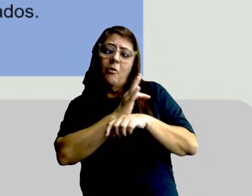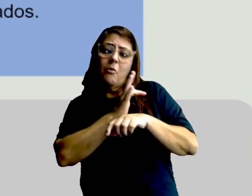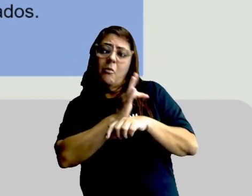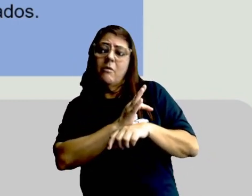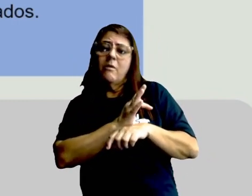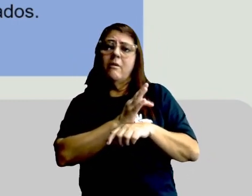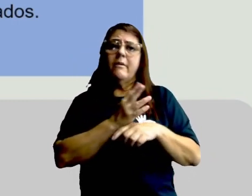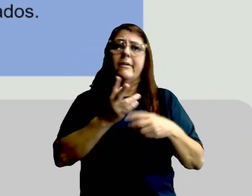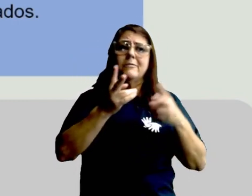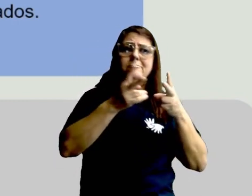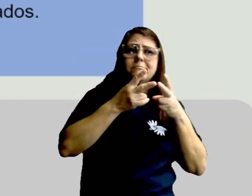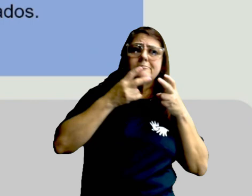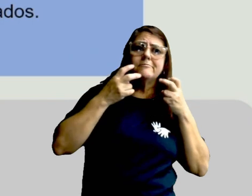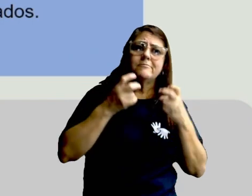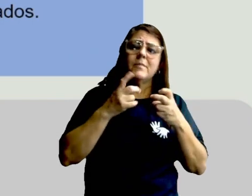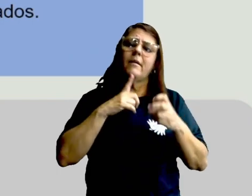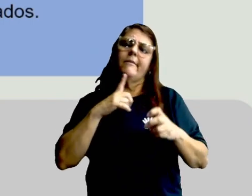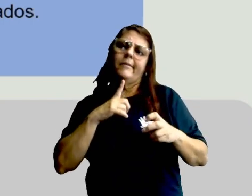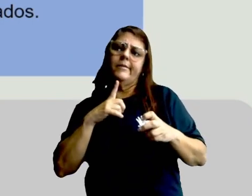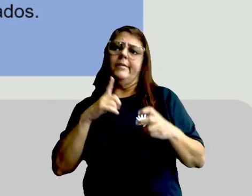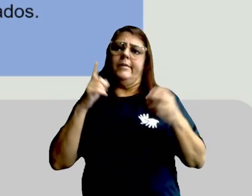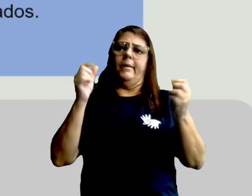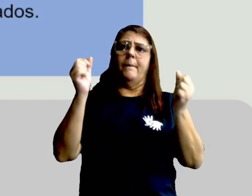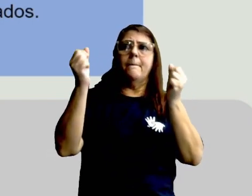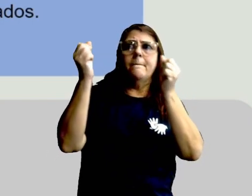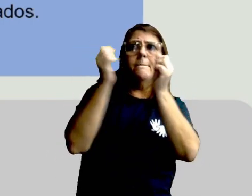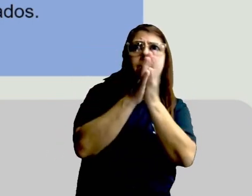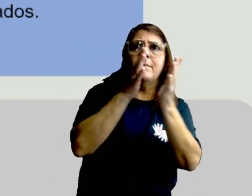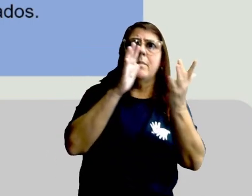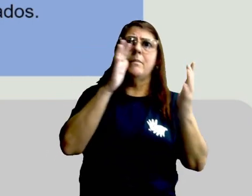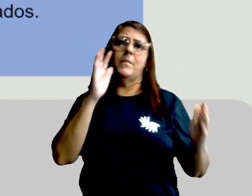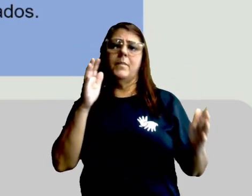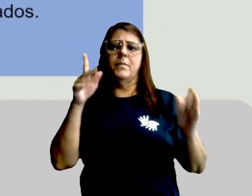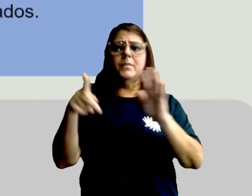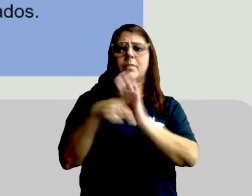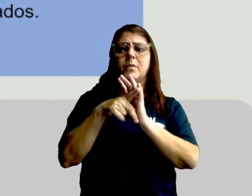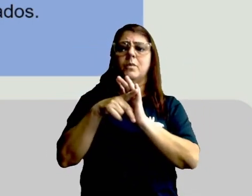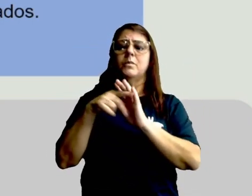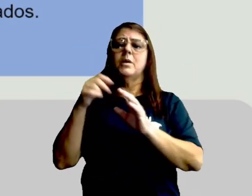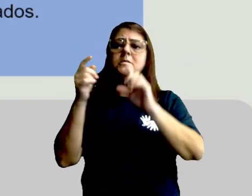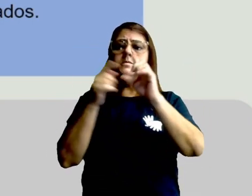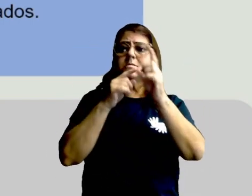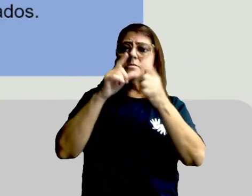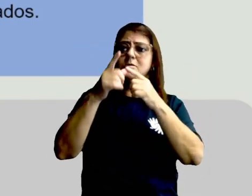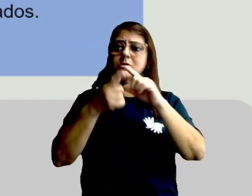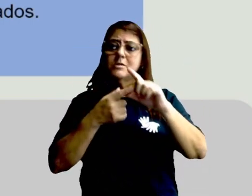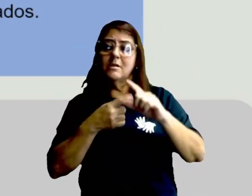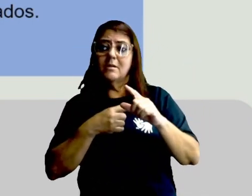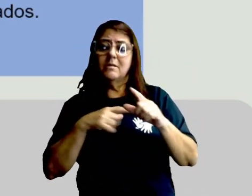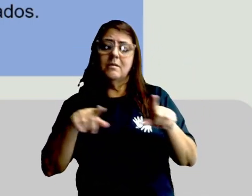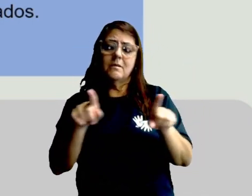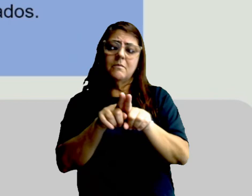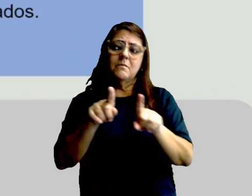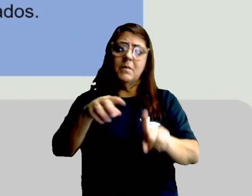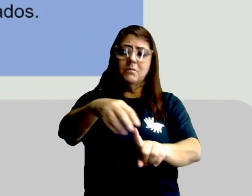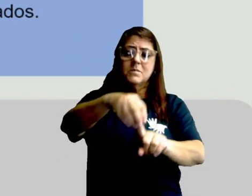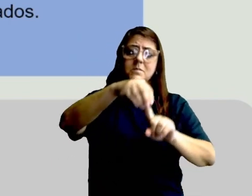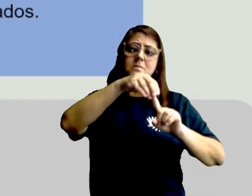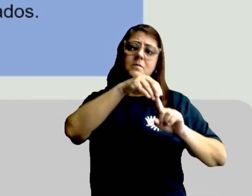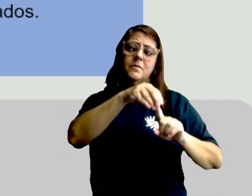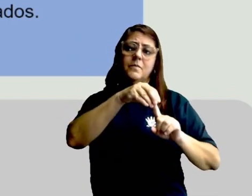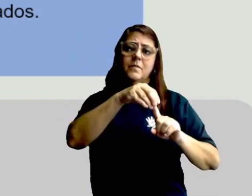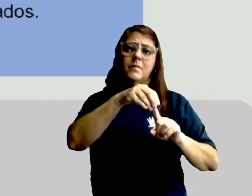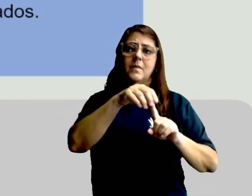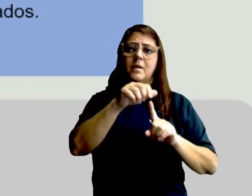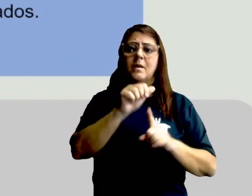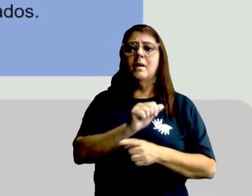astros luminosos e os astros iluminados, trazendo, né, os tipos até de estrelas, como a nossa estrela, que é chamada